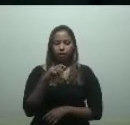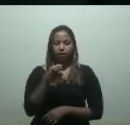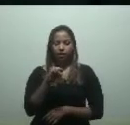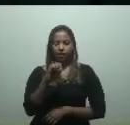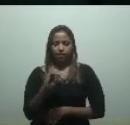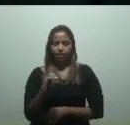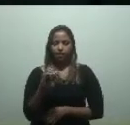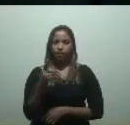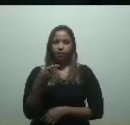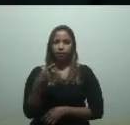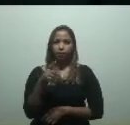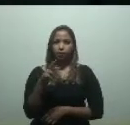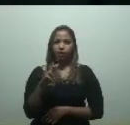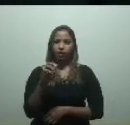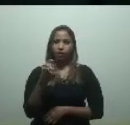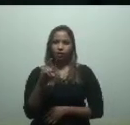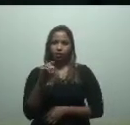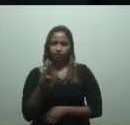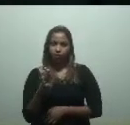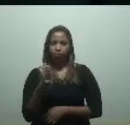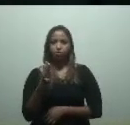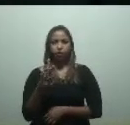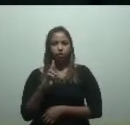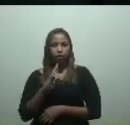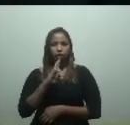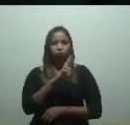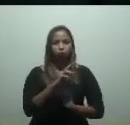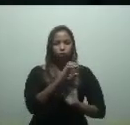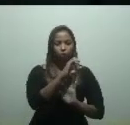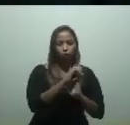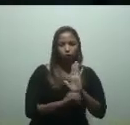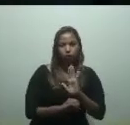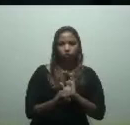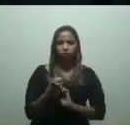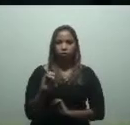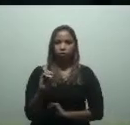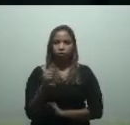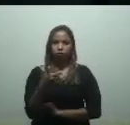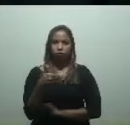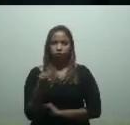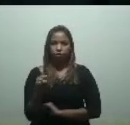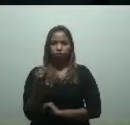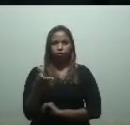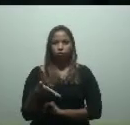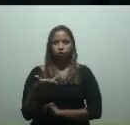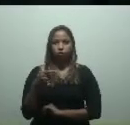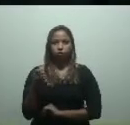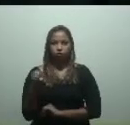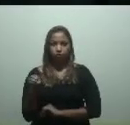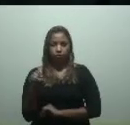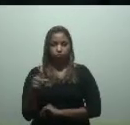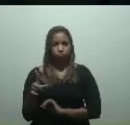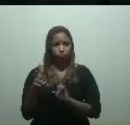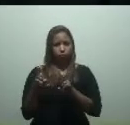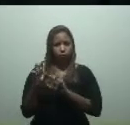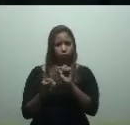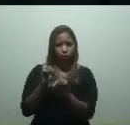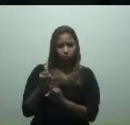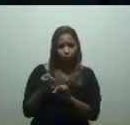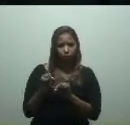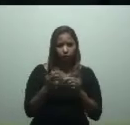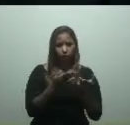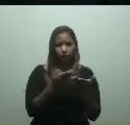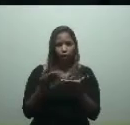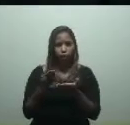e PEM, em resposta ao ofício número 028/2020, que dispõe sobre a convocação em virtude